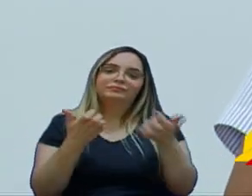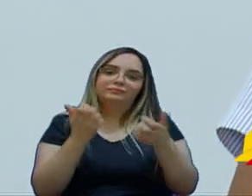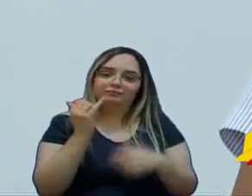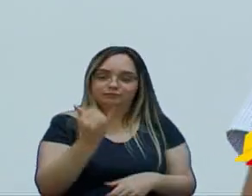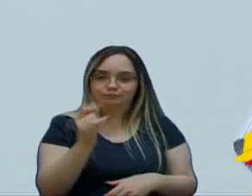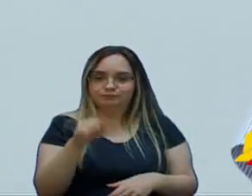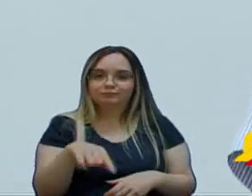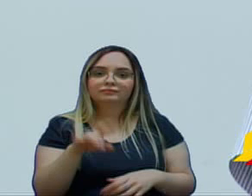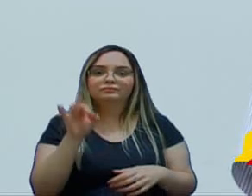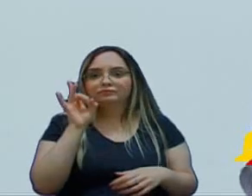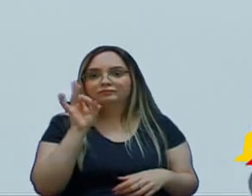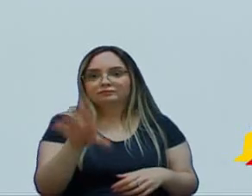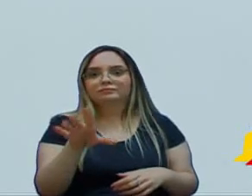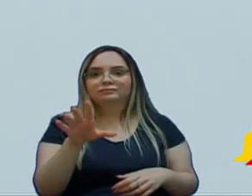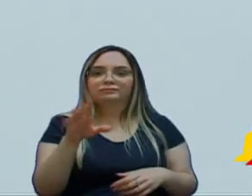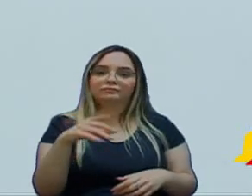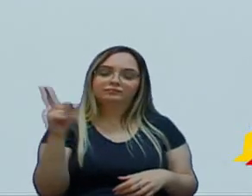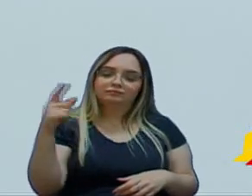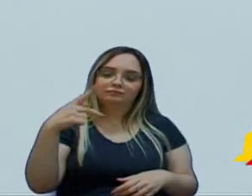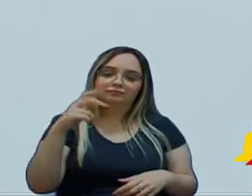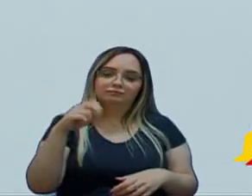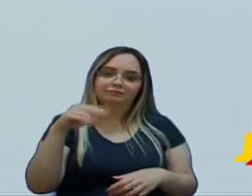falar, e não é só a Penso 02,